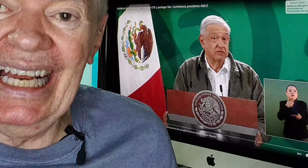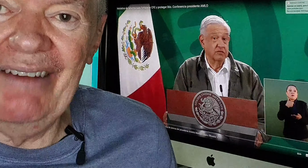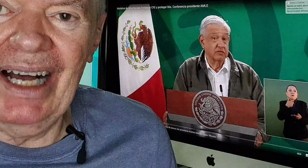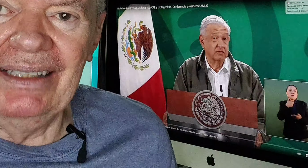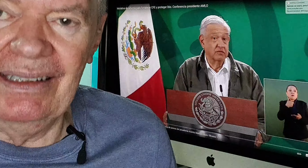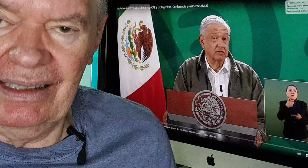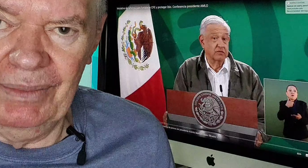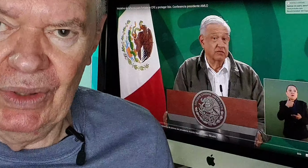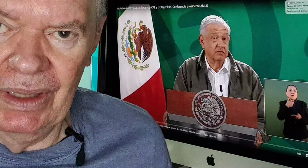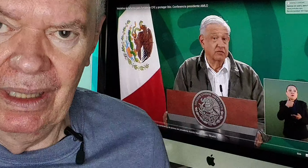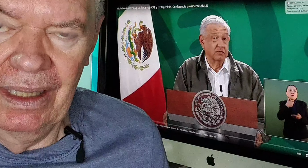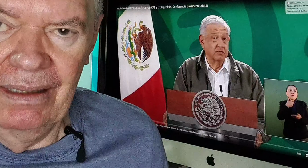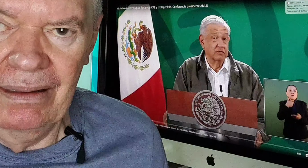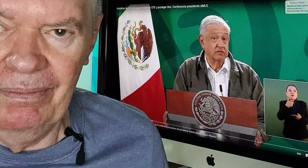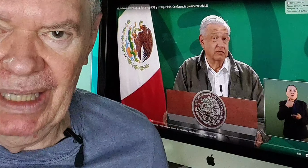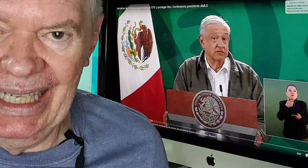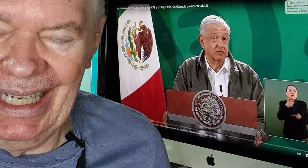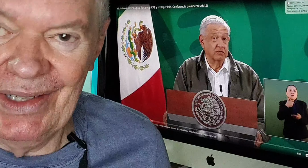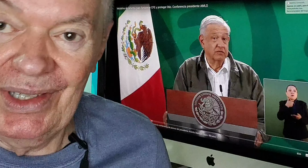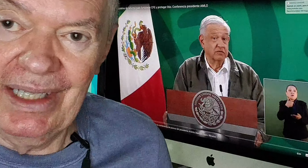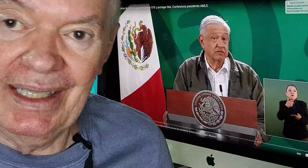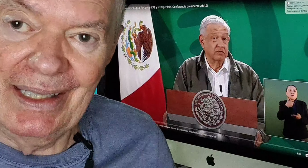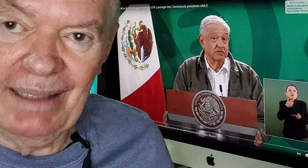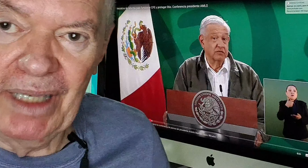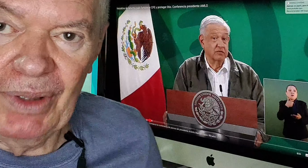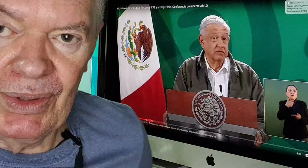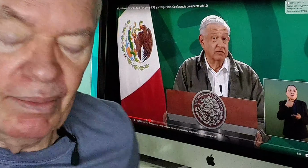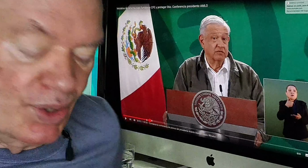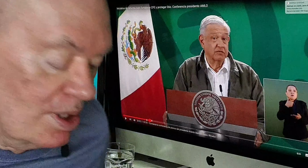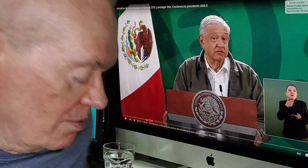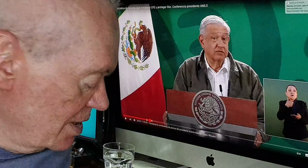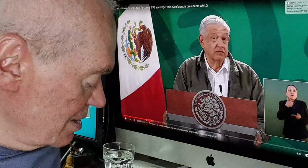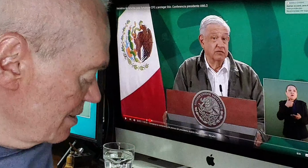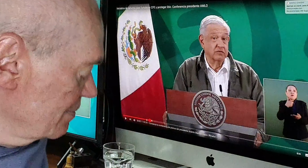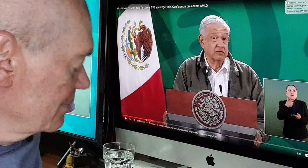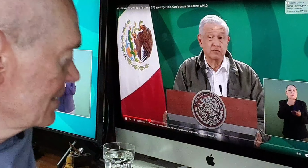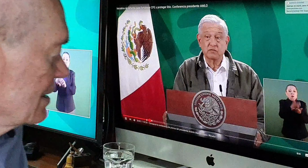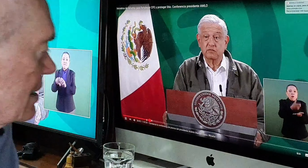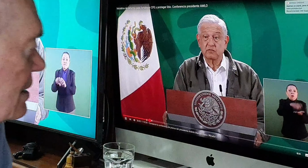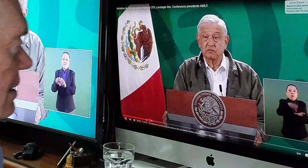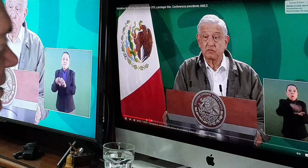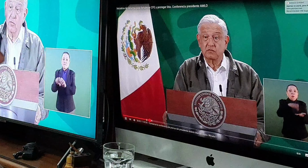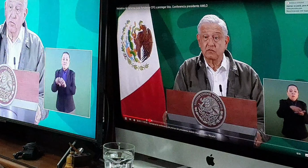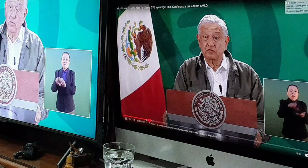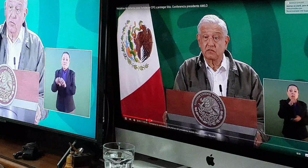preço elevadíssimo pela energia e também pelos combustíveis.